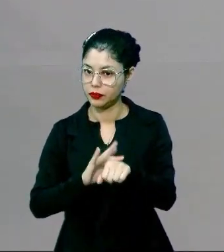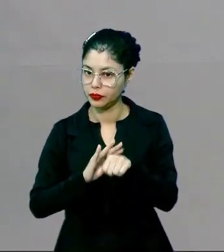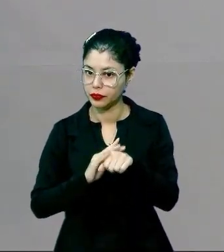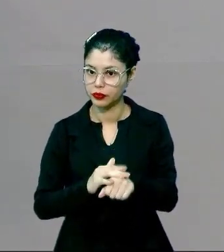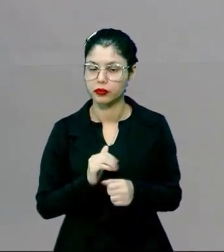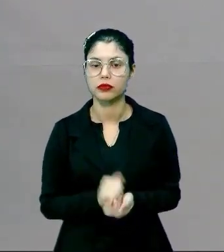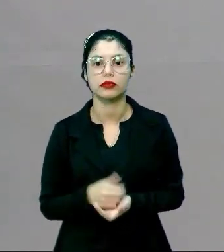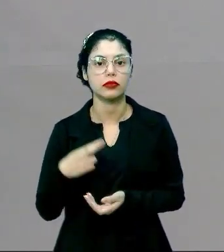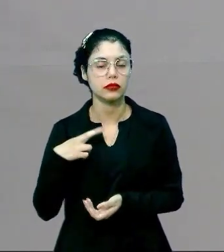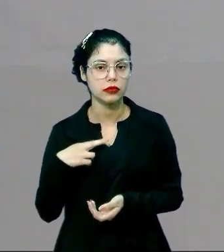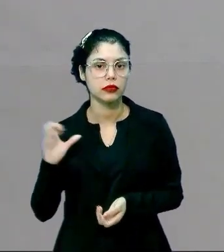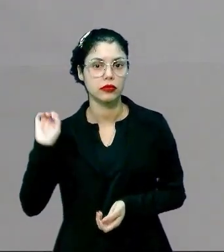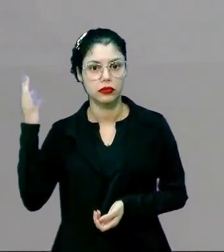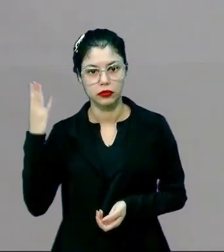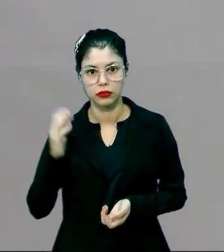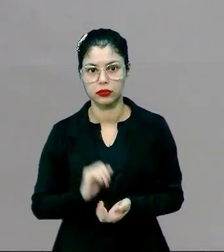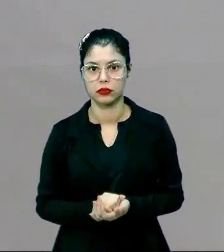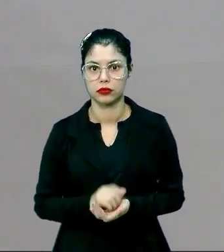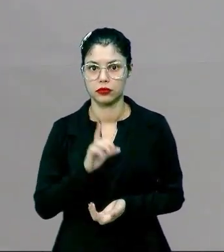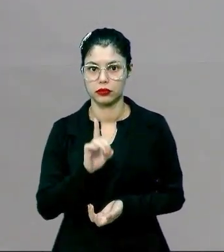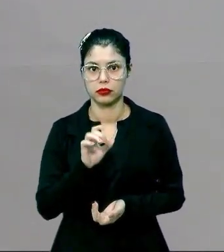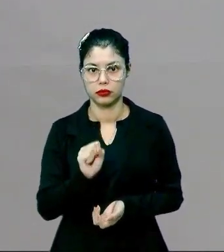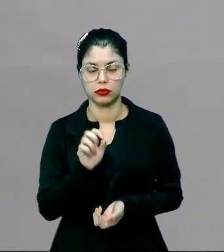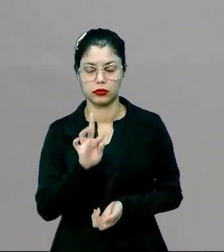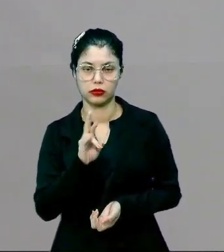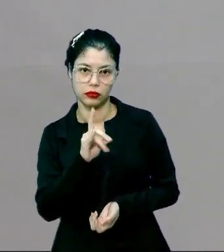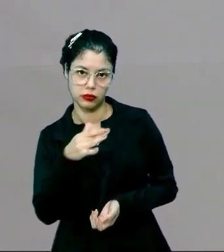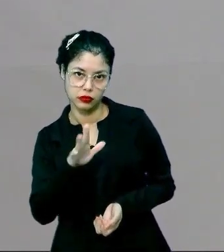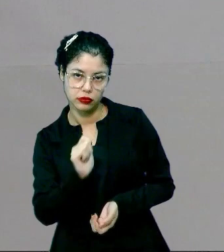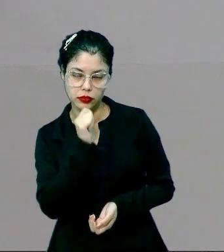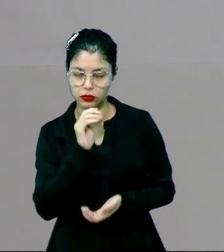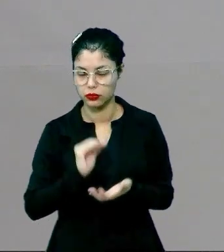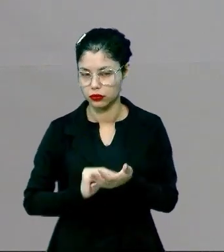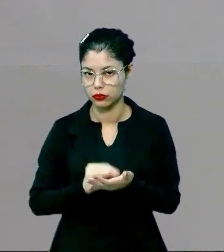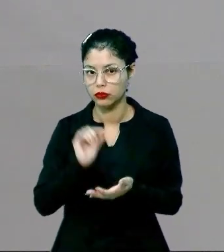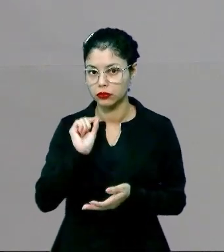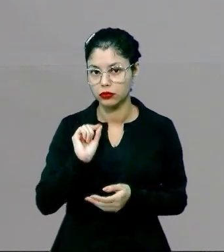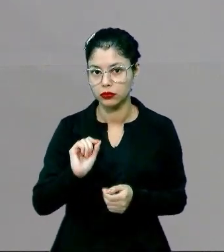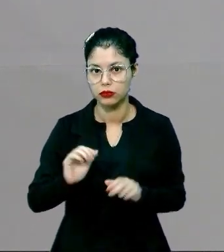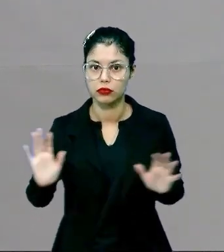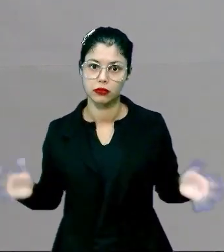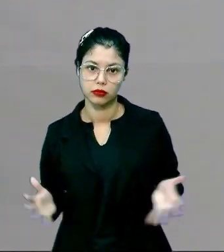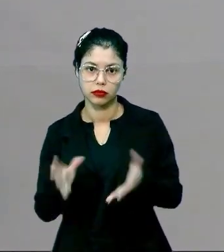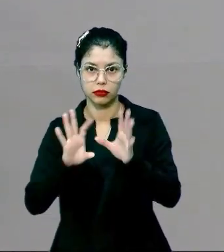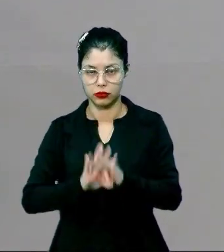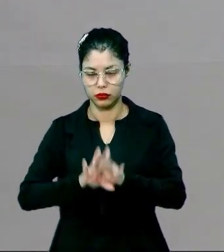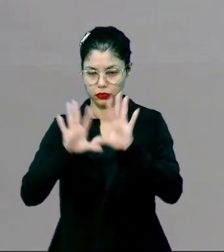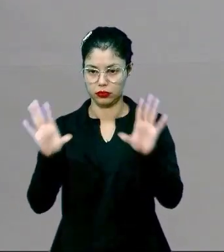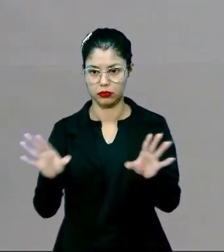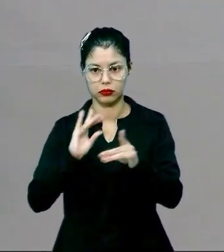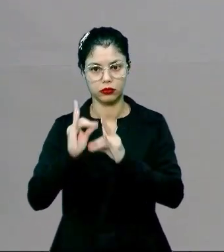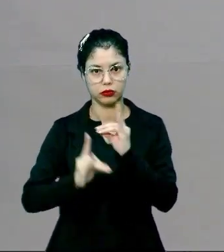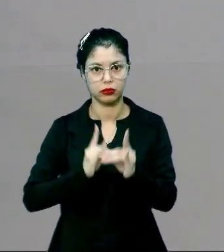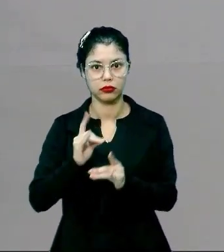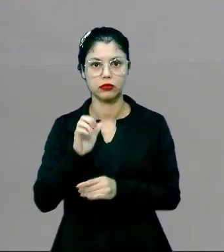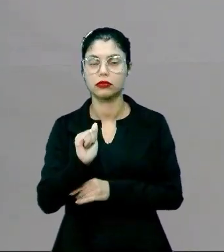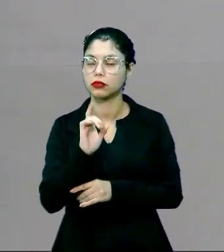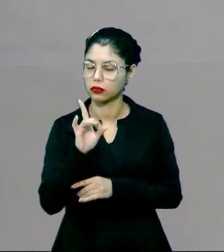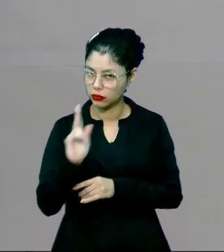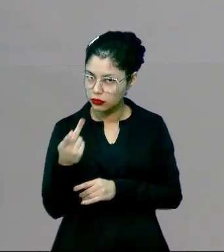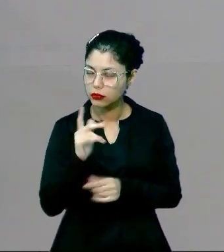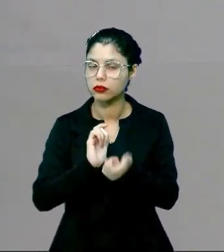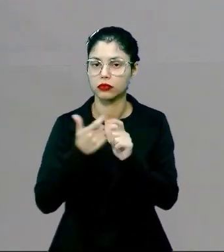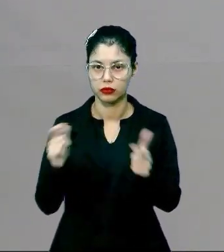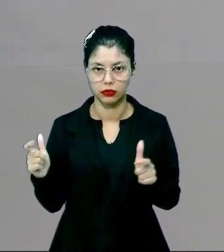doenças em particular que causam desidratação, vai fazer o quê? O estímulo e a liberação desse hormônio, né? ADH